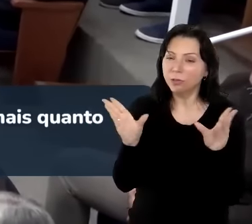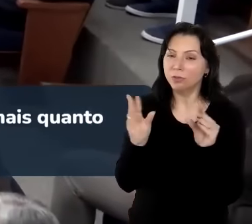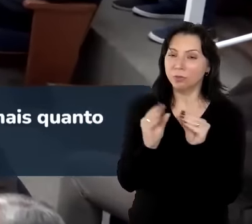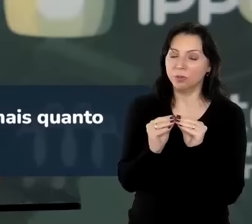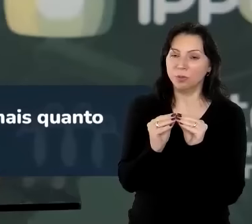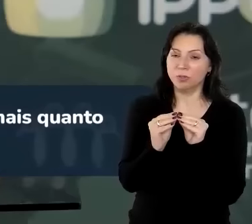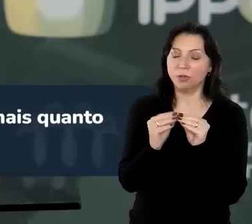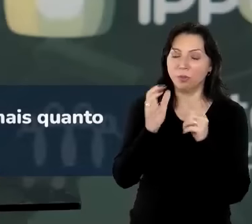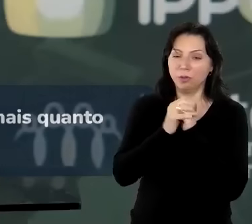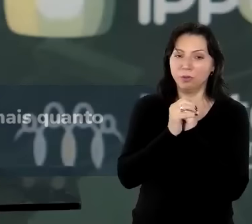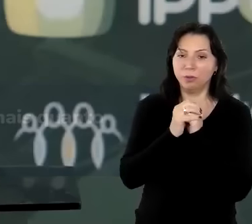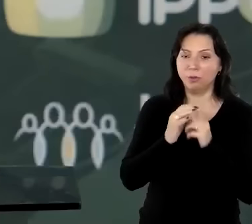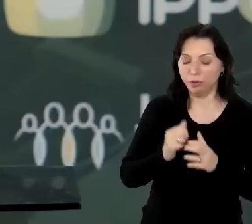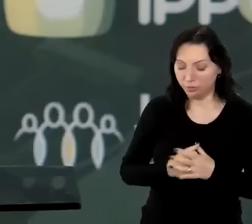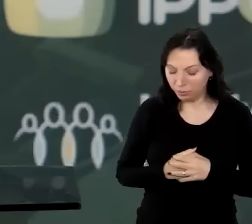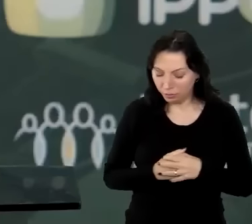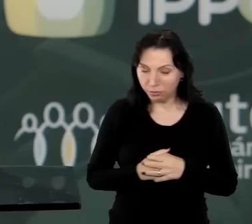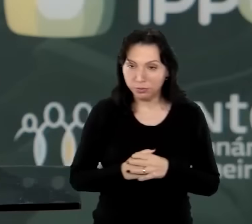resumidamente. Amém.